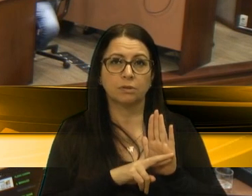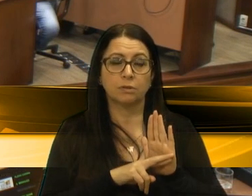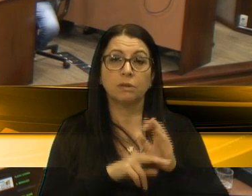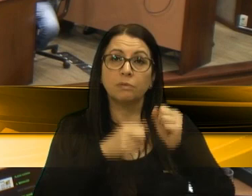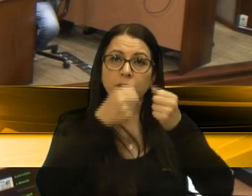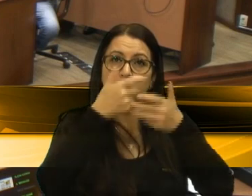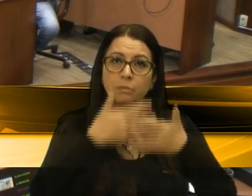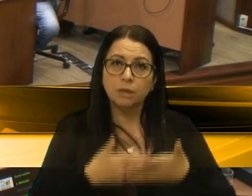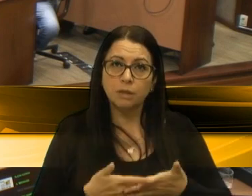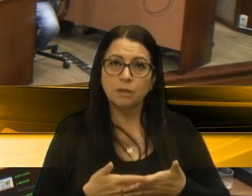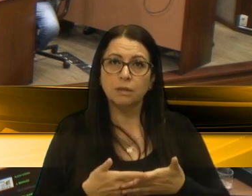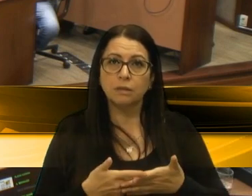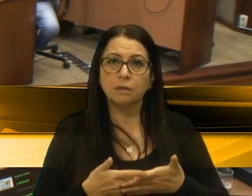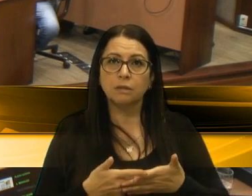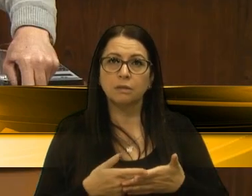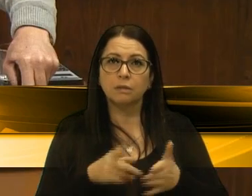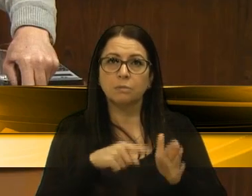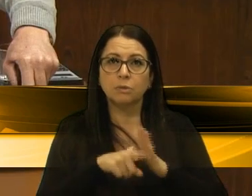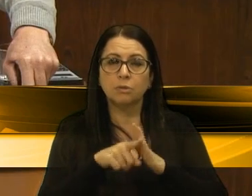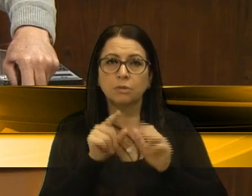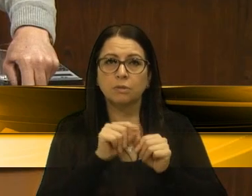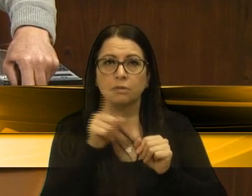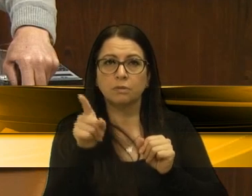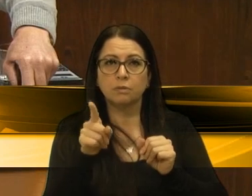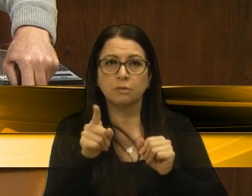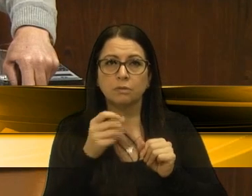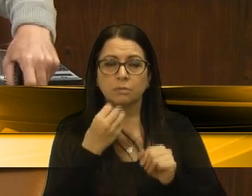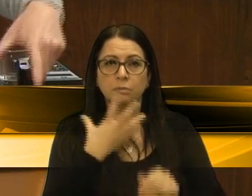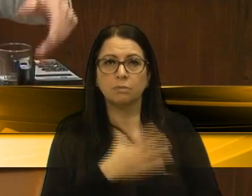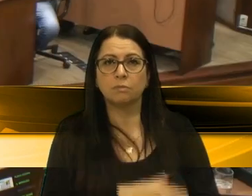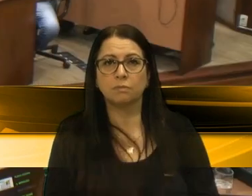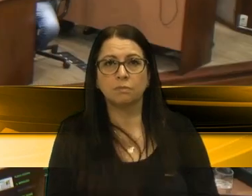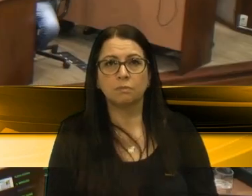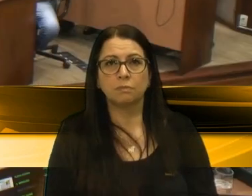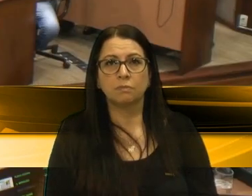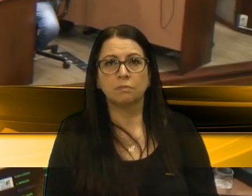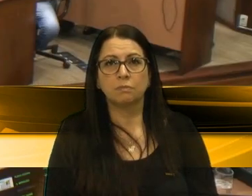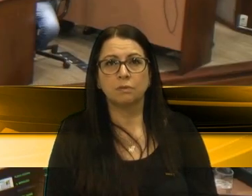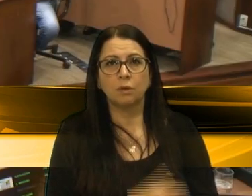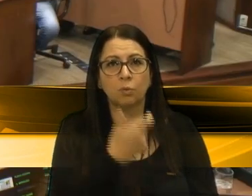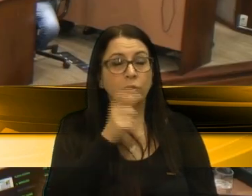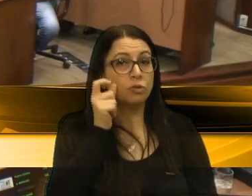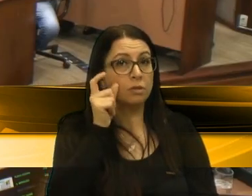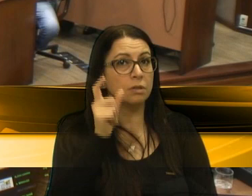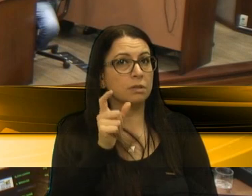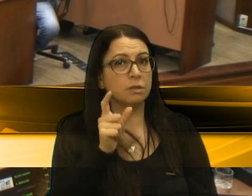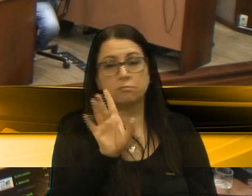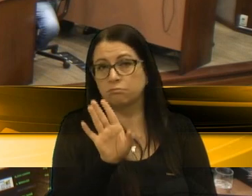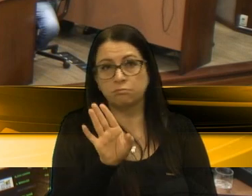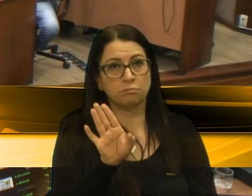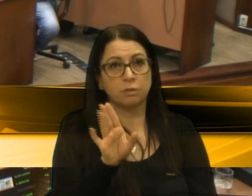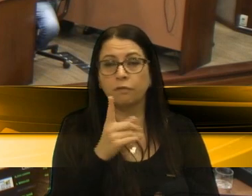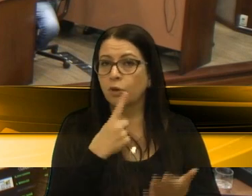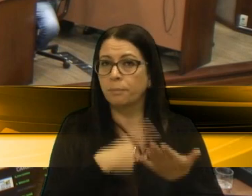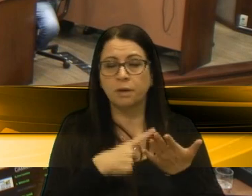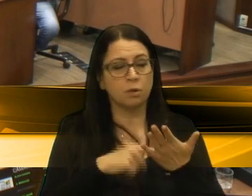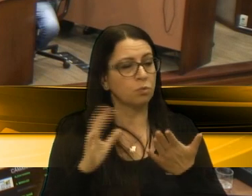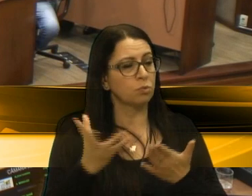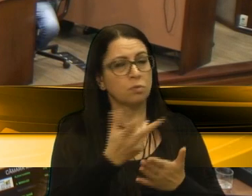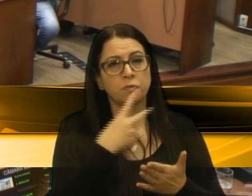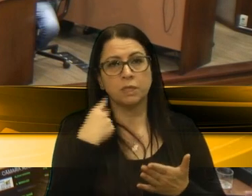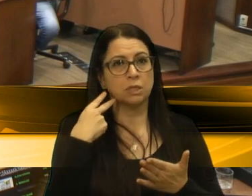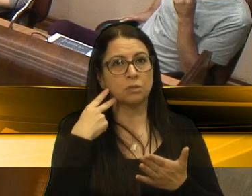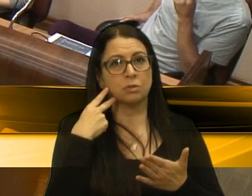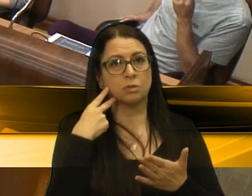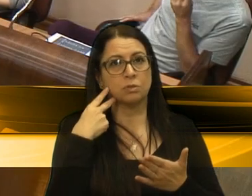explicado as perguntas que estão feitas para ele. Tá bom? Eu acho interessante a sua colocação, só que foi combinado com todos os vereadores